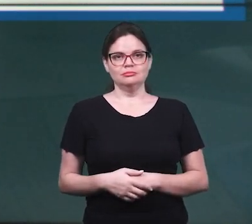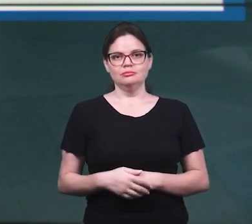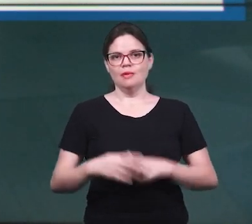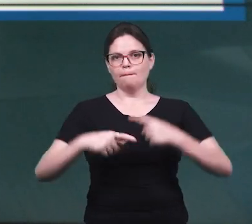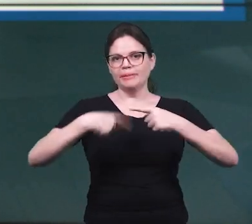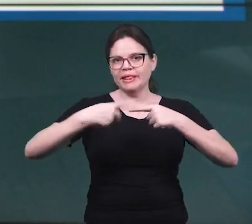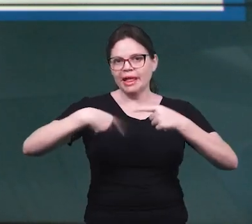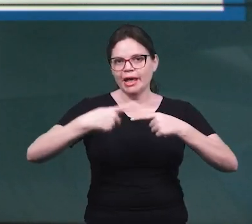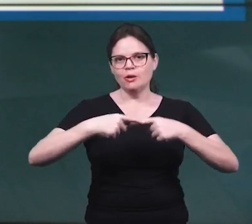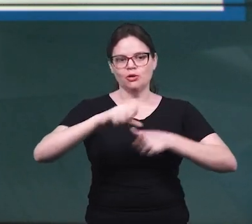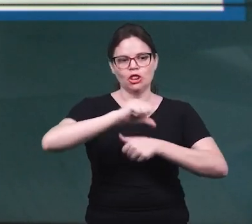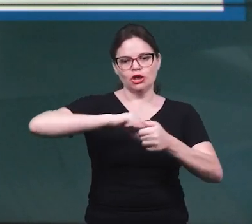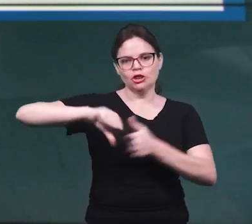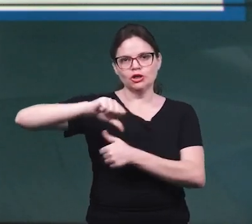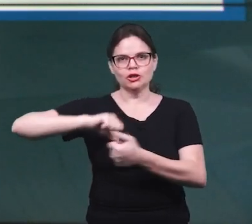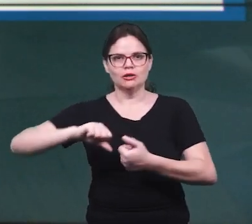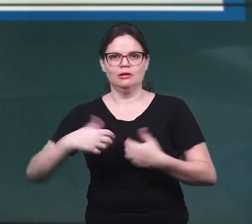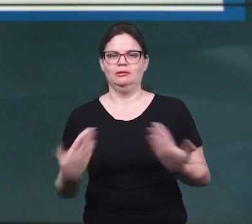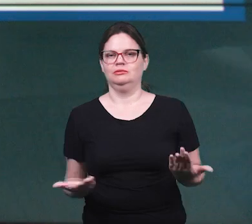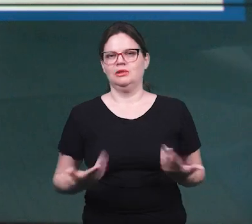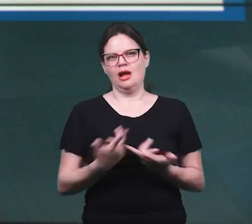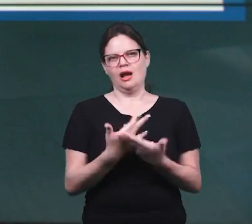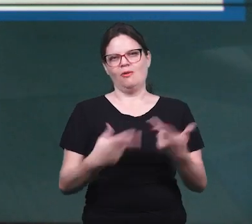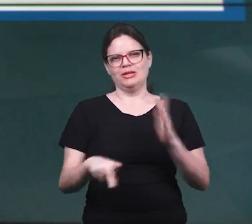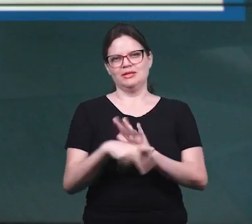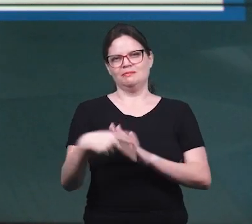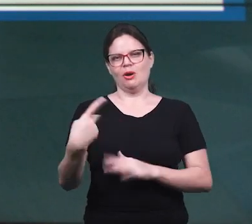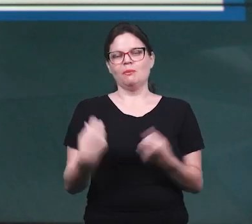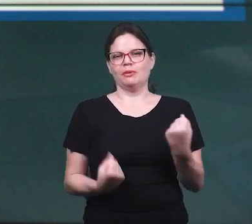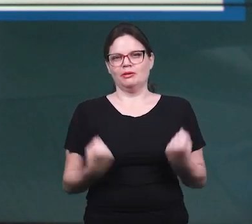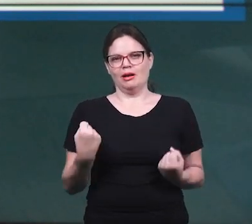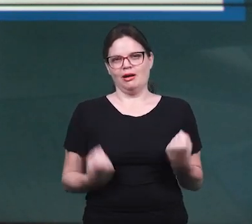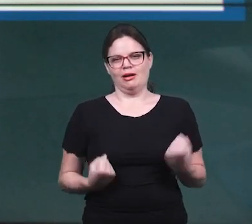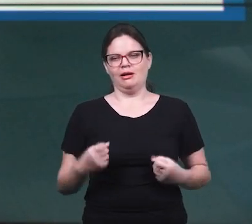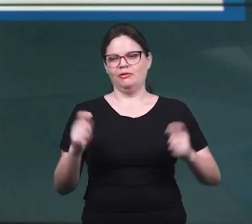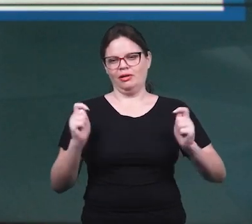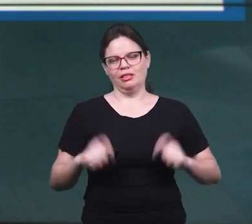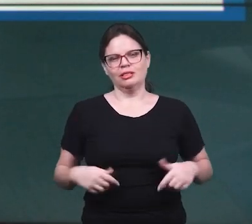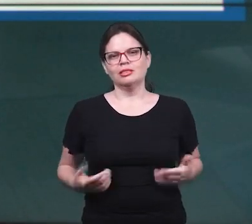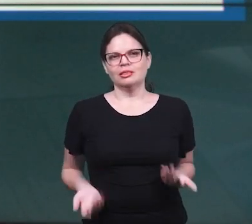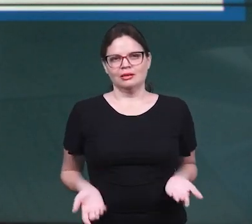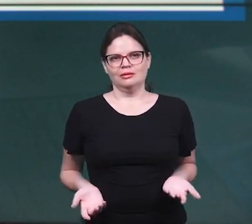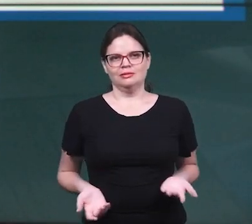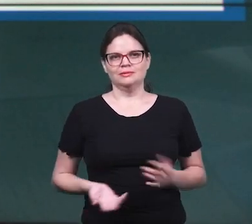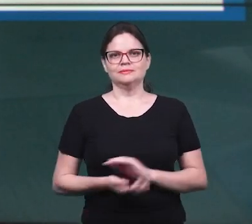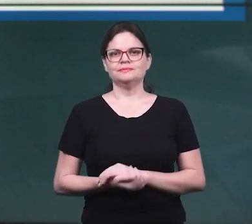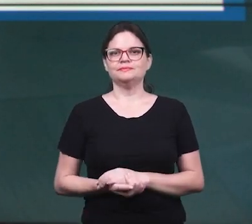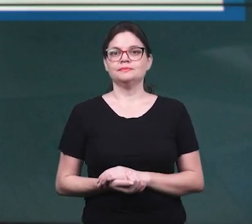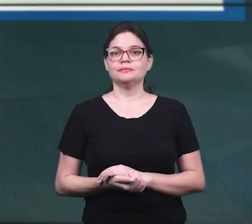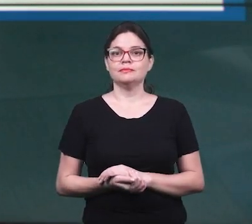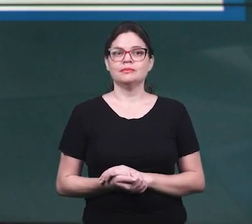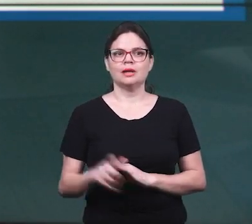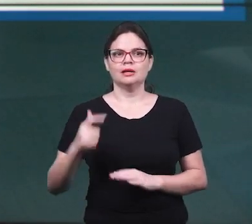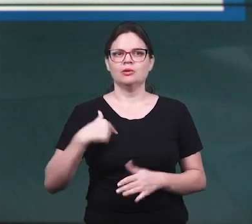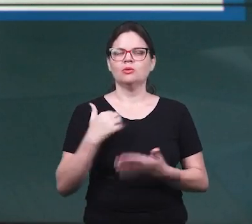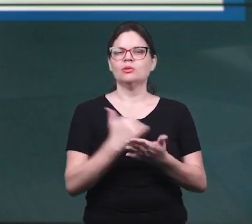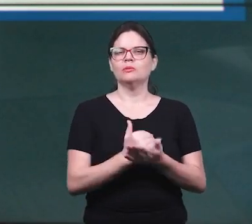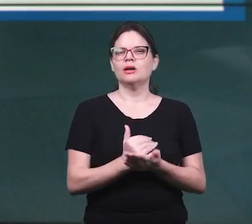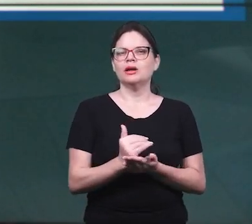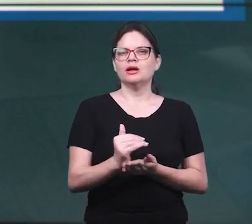pneu que tem que trocar, emplacamento, essas coisas que vêm com o gasto do veículo, né? E aí eu começo a